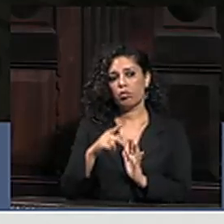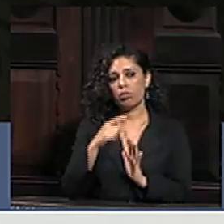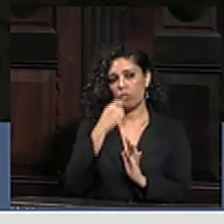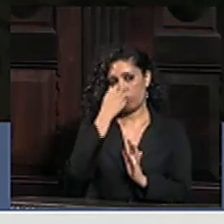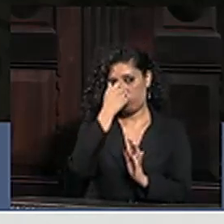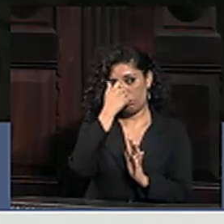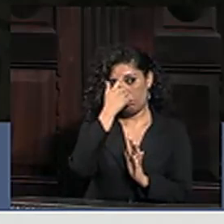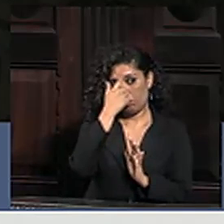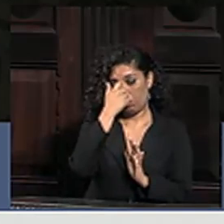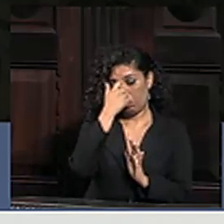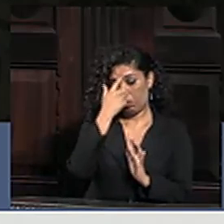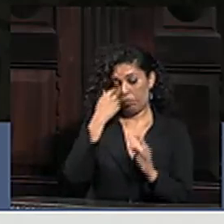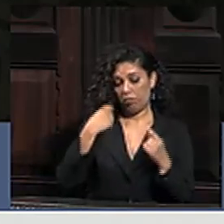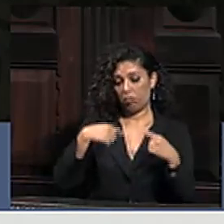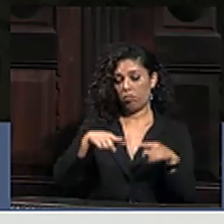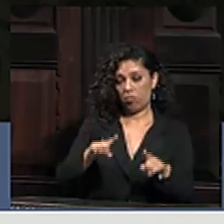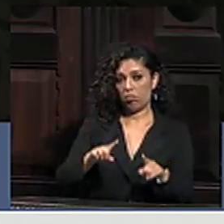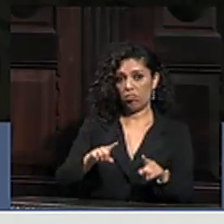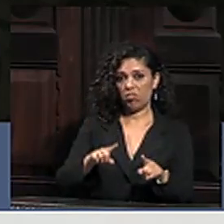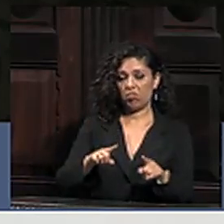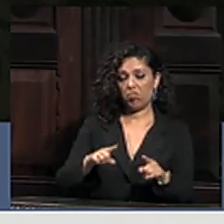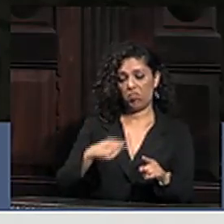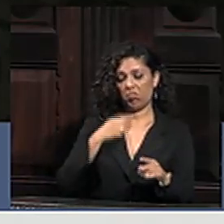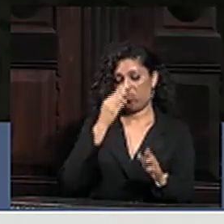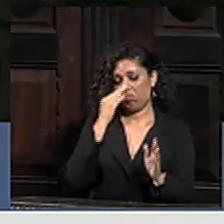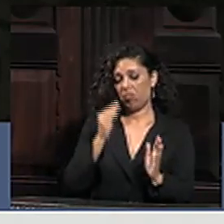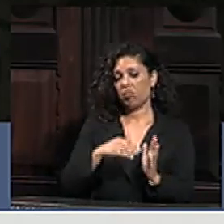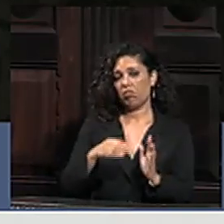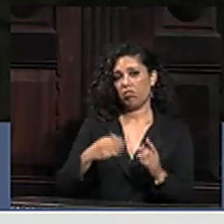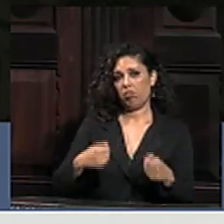ser rejeitada.